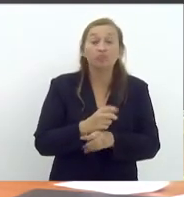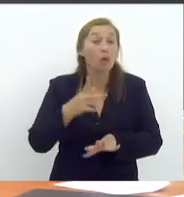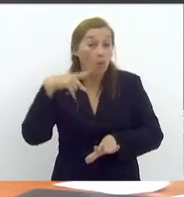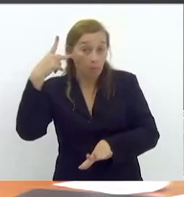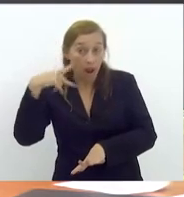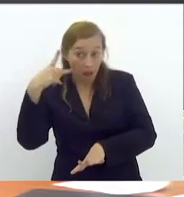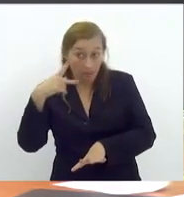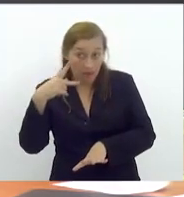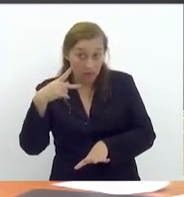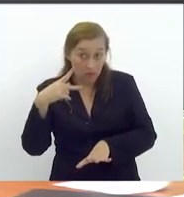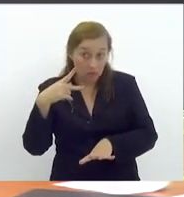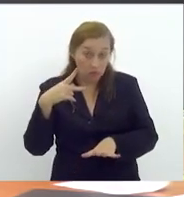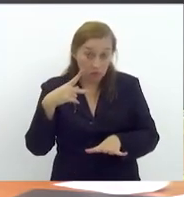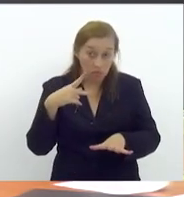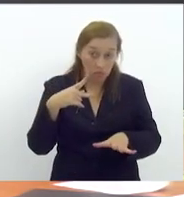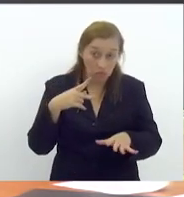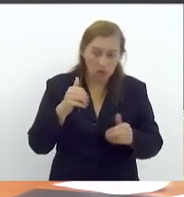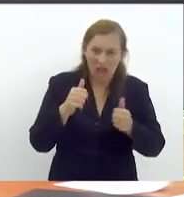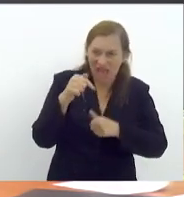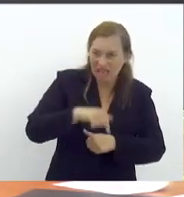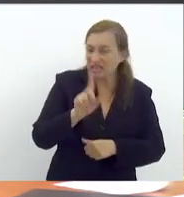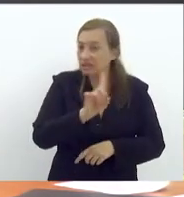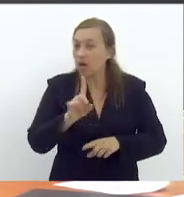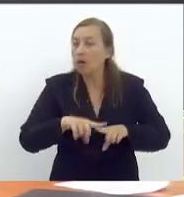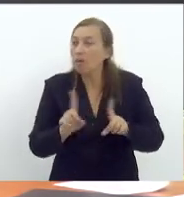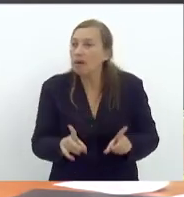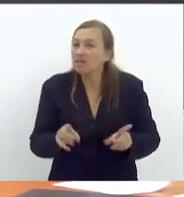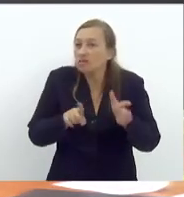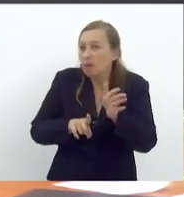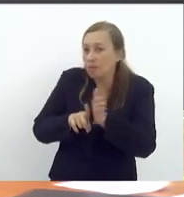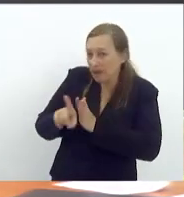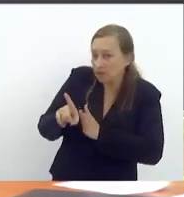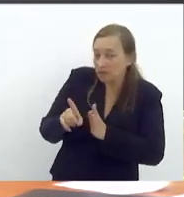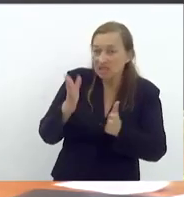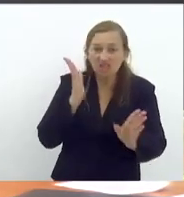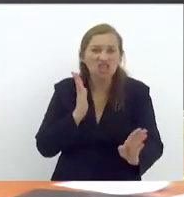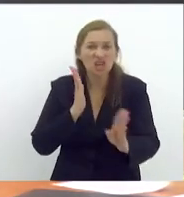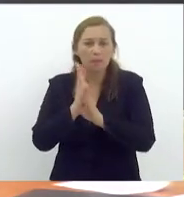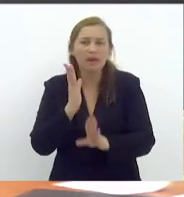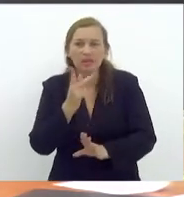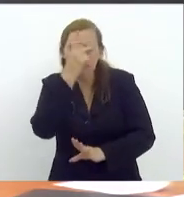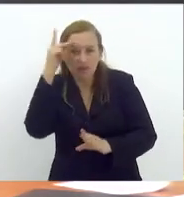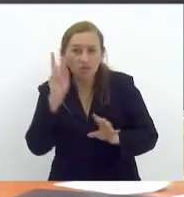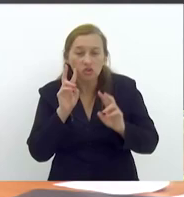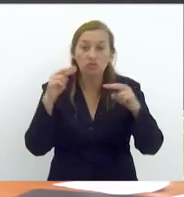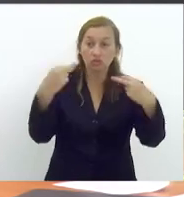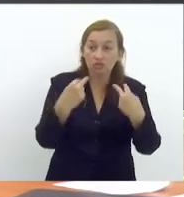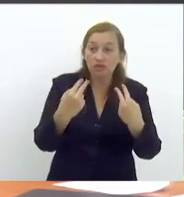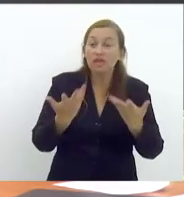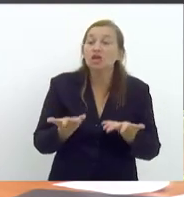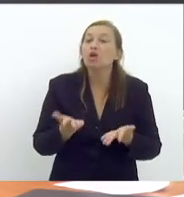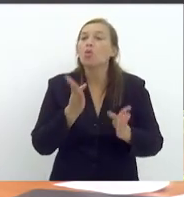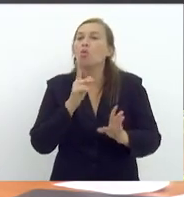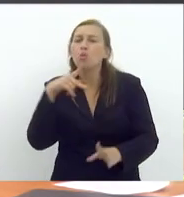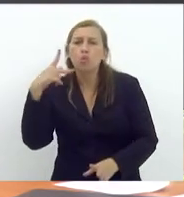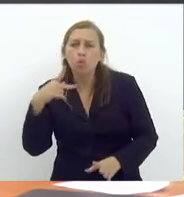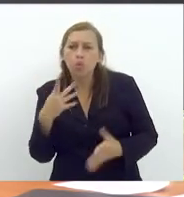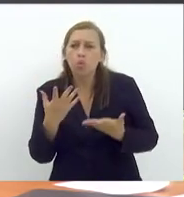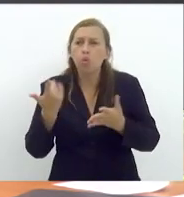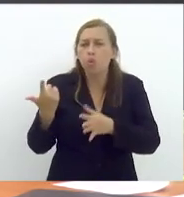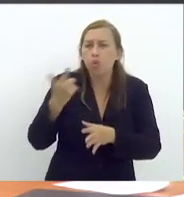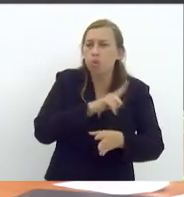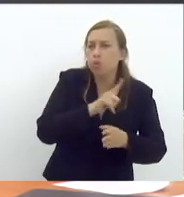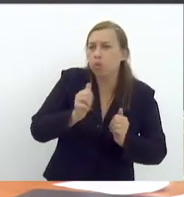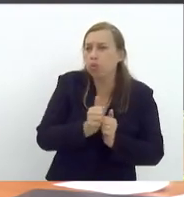pronto no caso exatamente nem aqui mas fica uma pergunta de repente alguém está nos assistindo O parlamento consegue